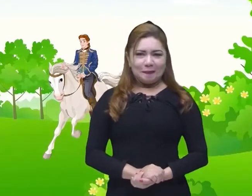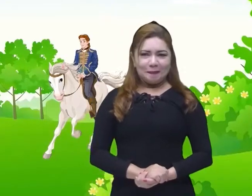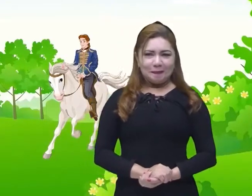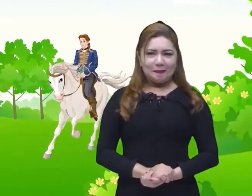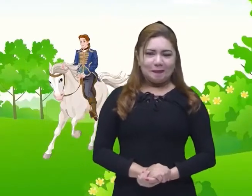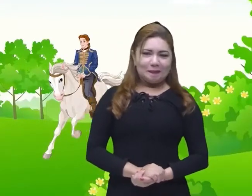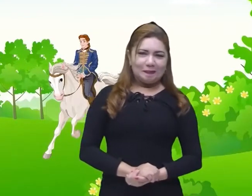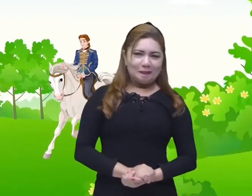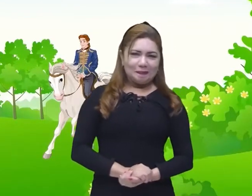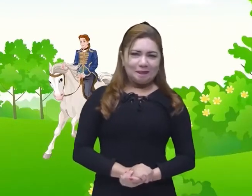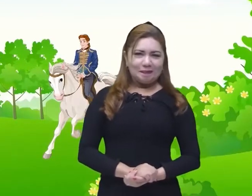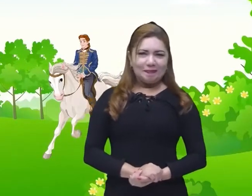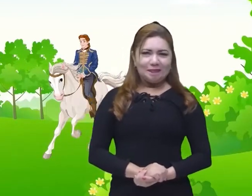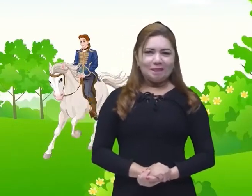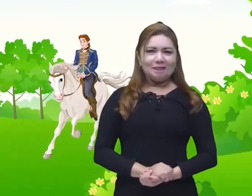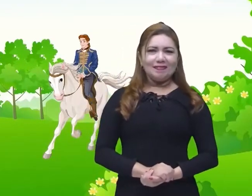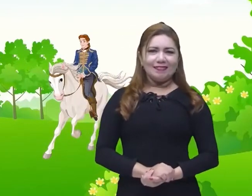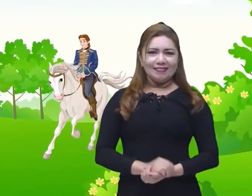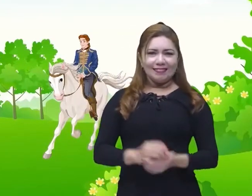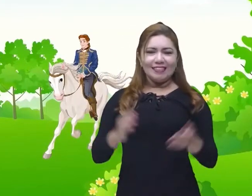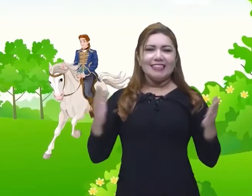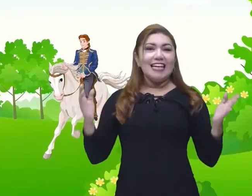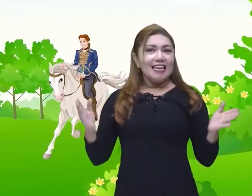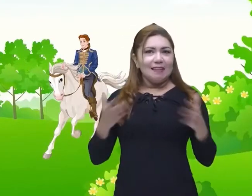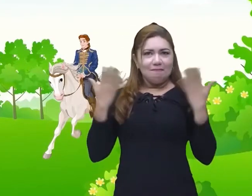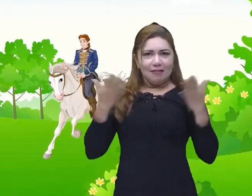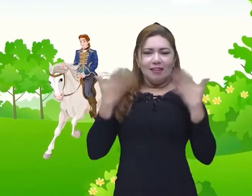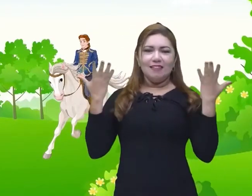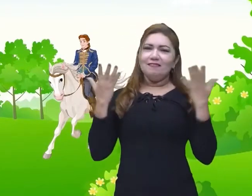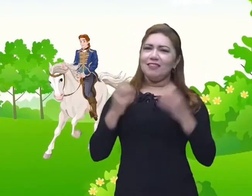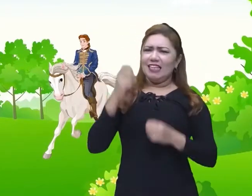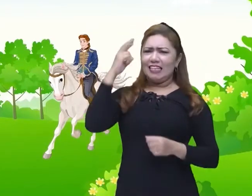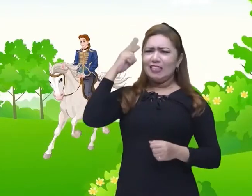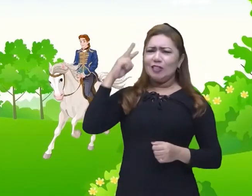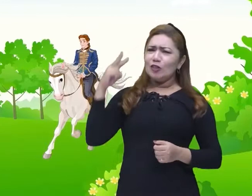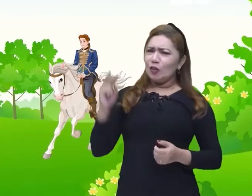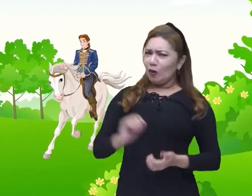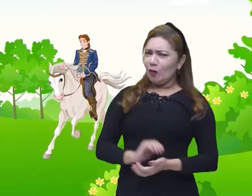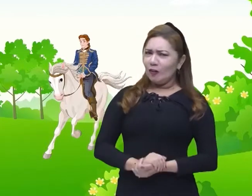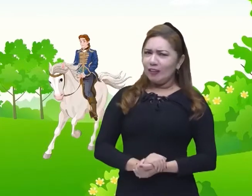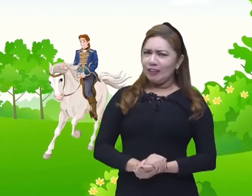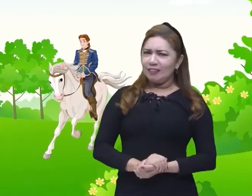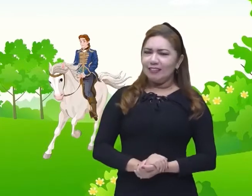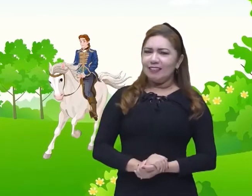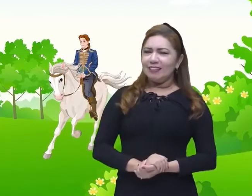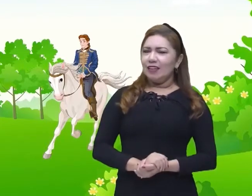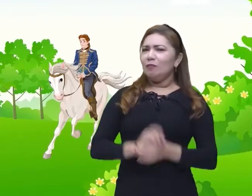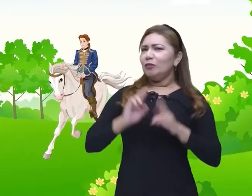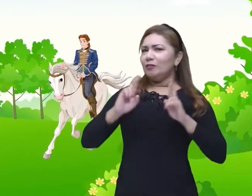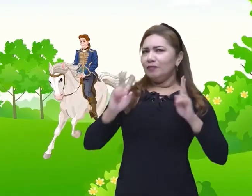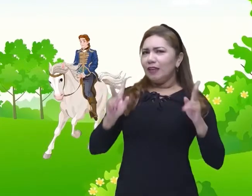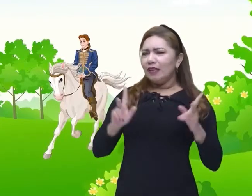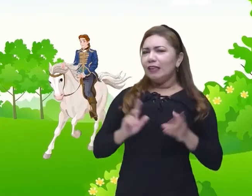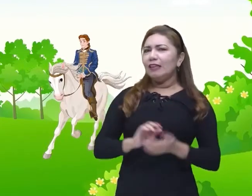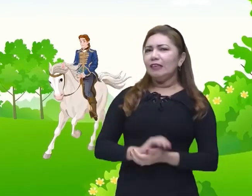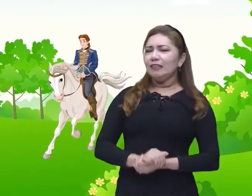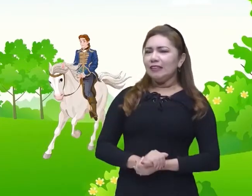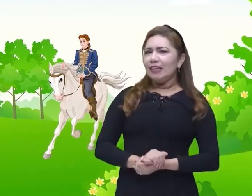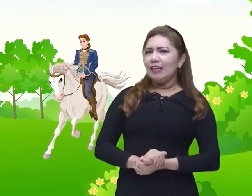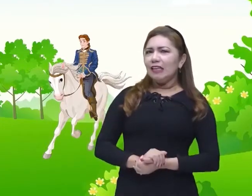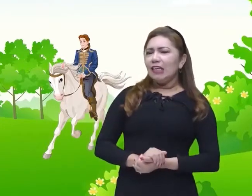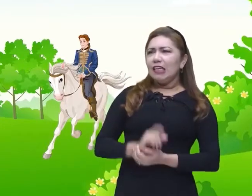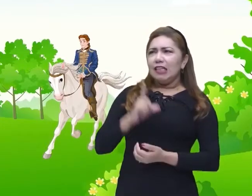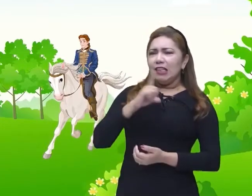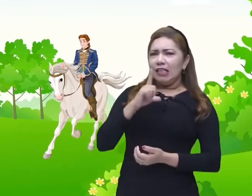Olha que maravilha! Vocês já ouviram falar dessa história? Já era um pouquinho diferente. Alguns contos,